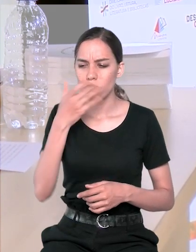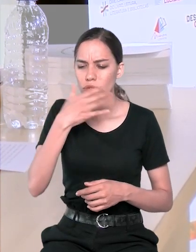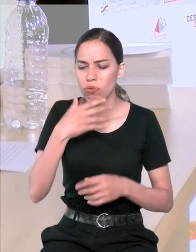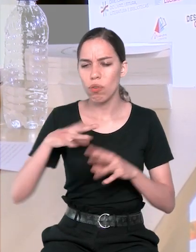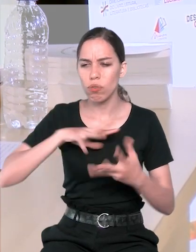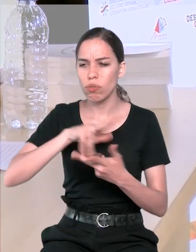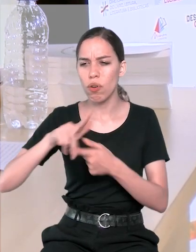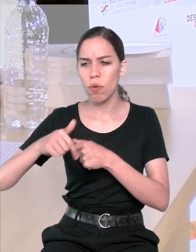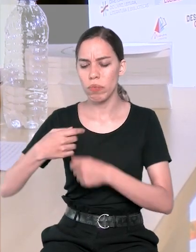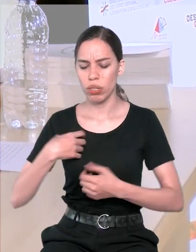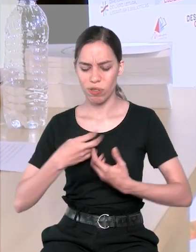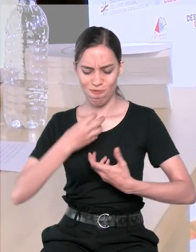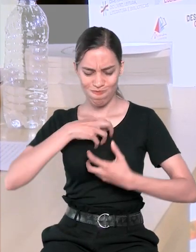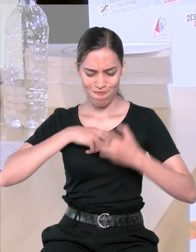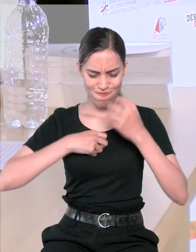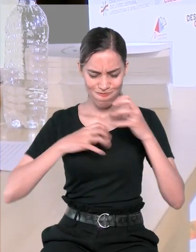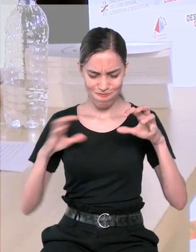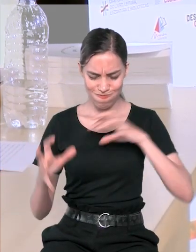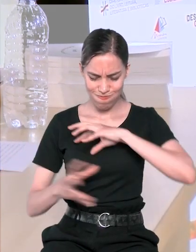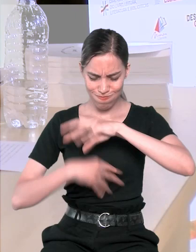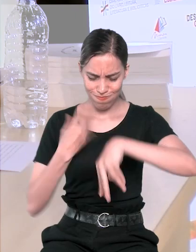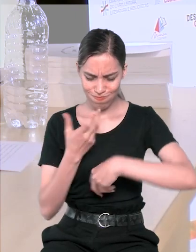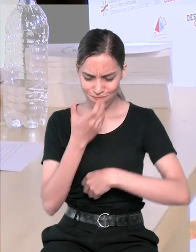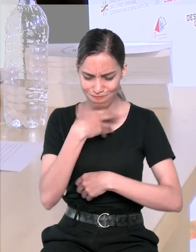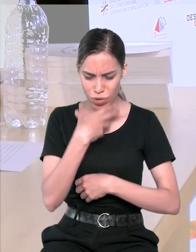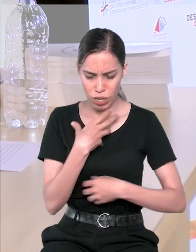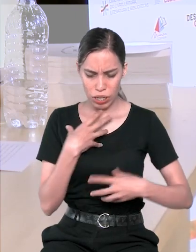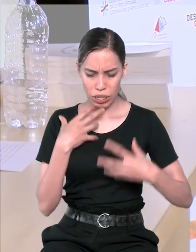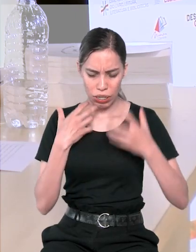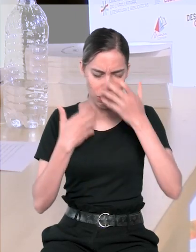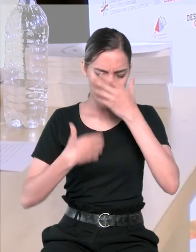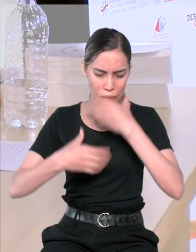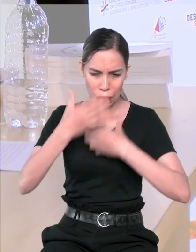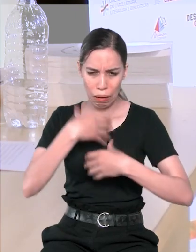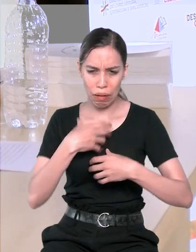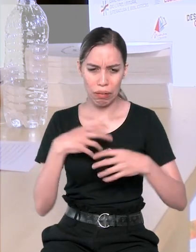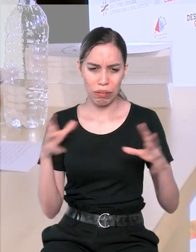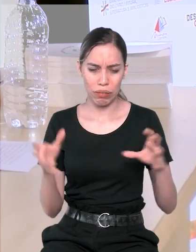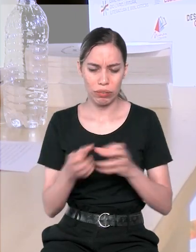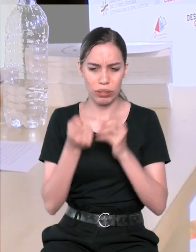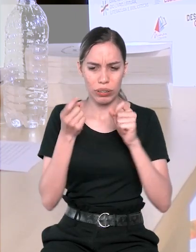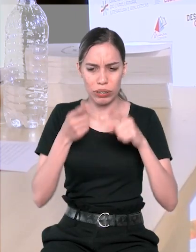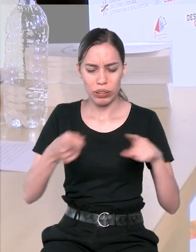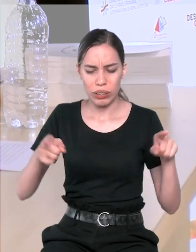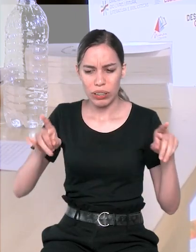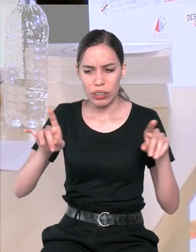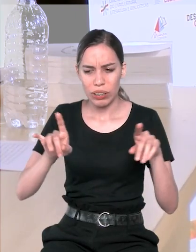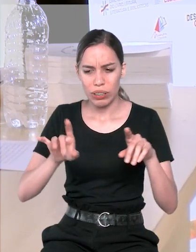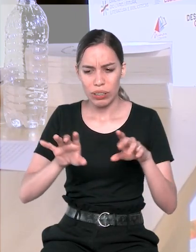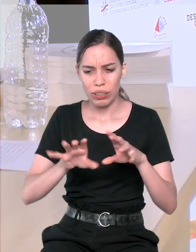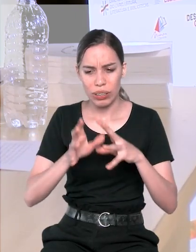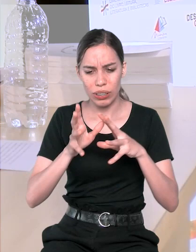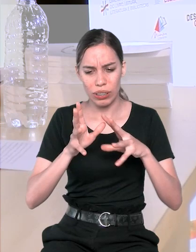do mundo, que se entrelaça no meu próprio choro, e compomos os dois um vasto coro. Aí vai indo nesse choro, esse choro